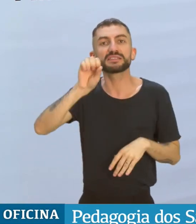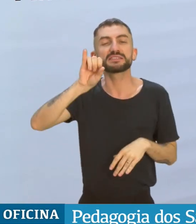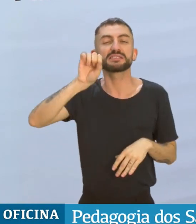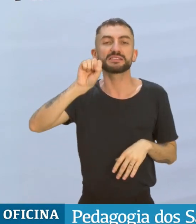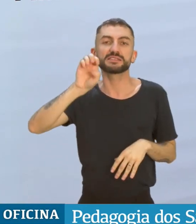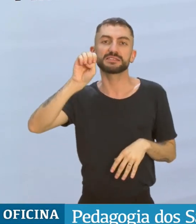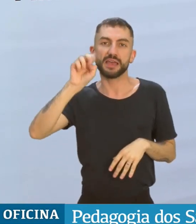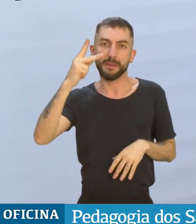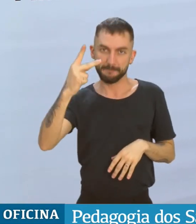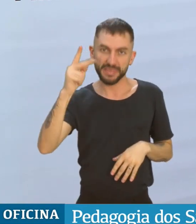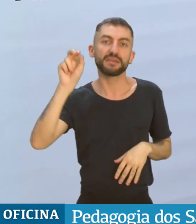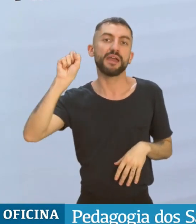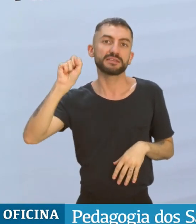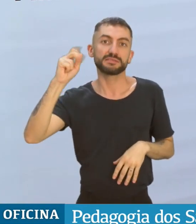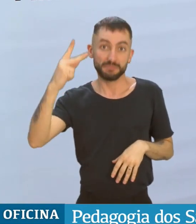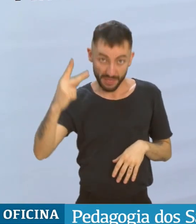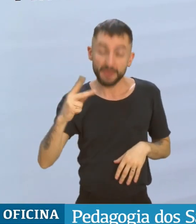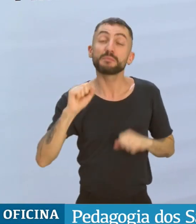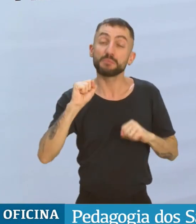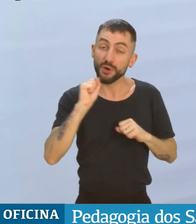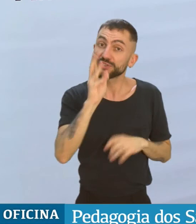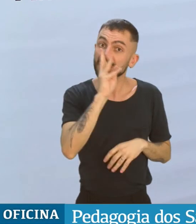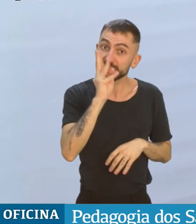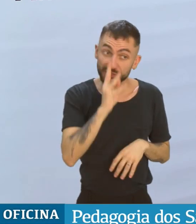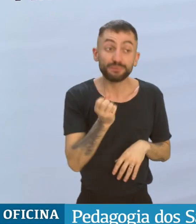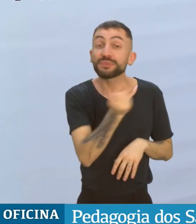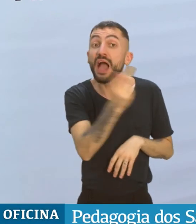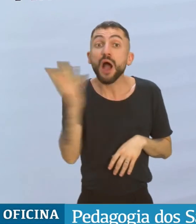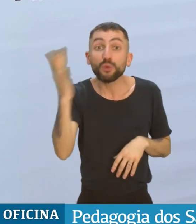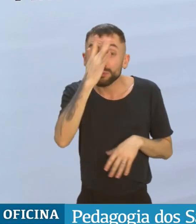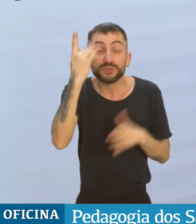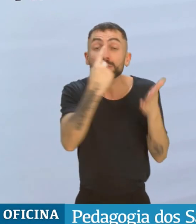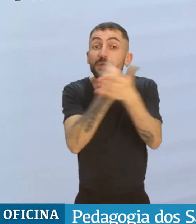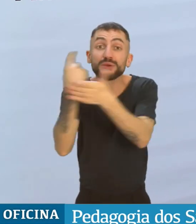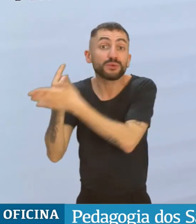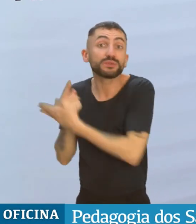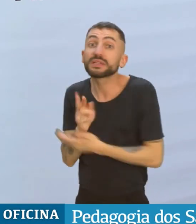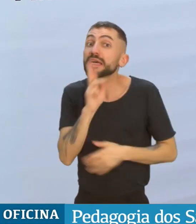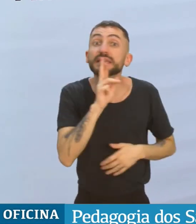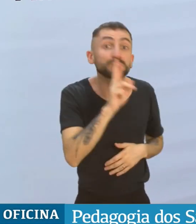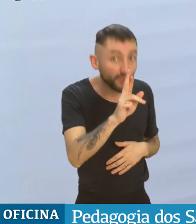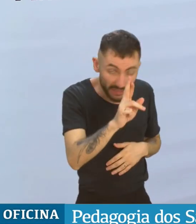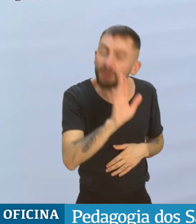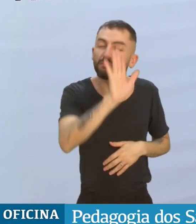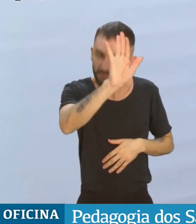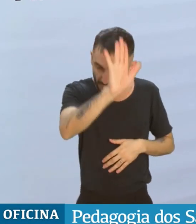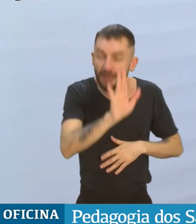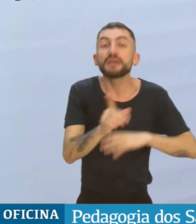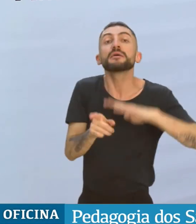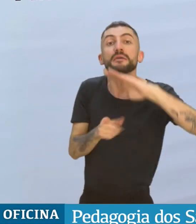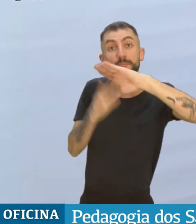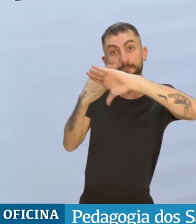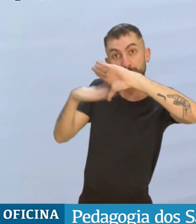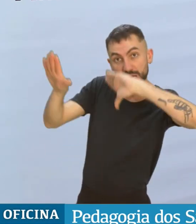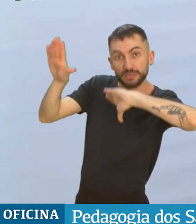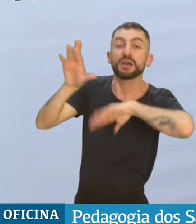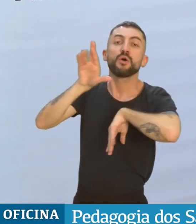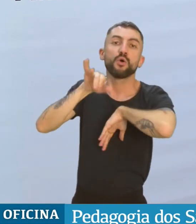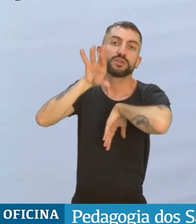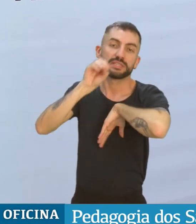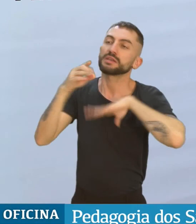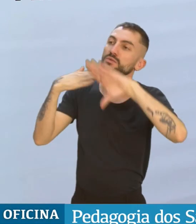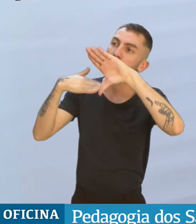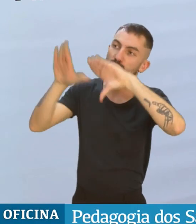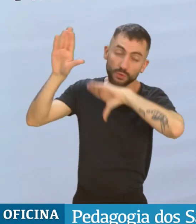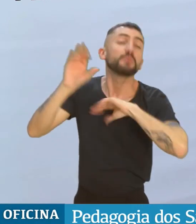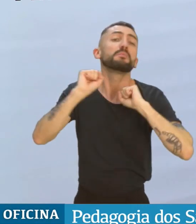youtube.com/CISEBSP para acompanhar. As perguntas que foram enviadas e não foram respondidas, a gente vai encaminhar para o Rodrigo por e-mail, então